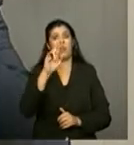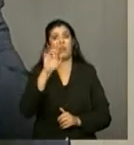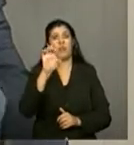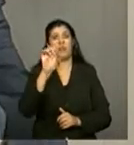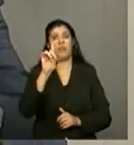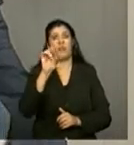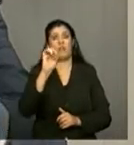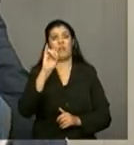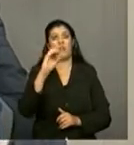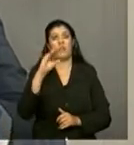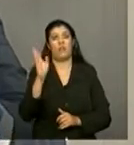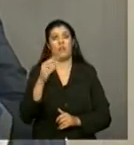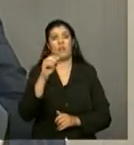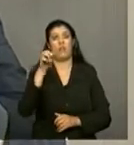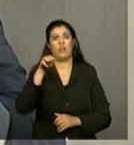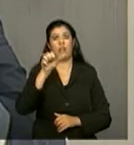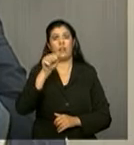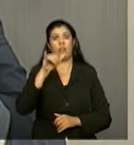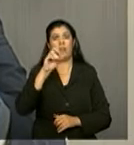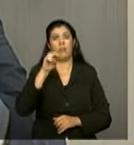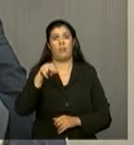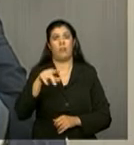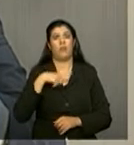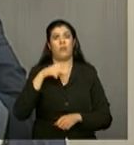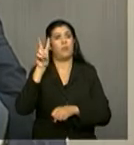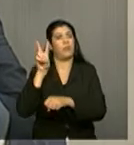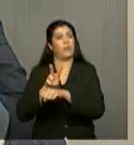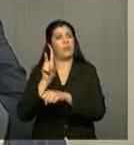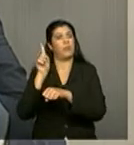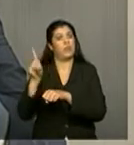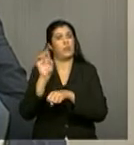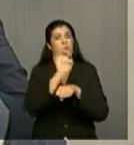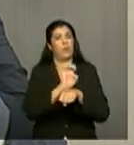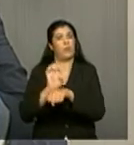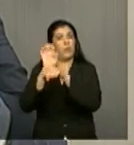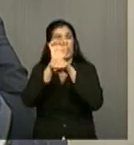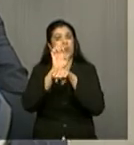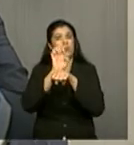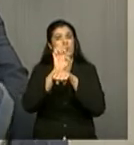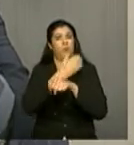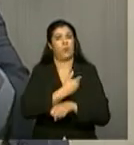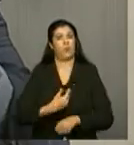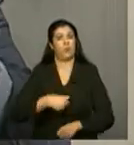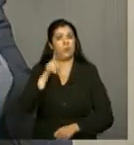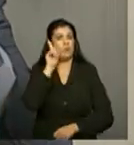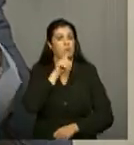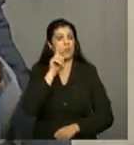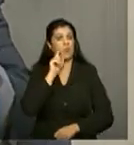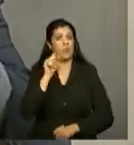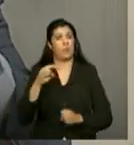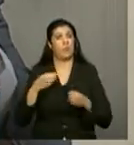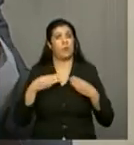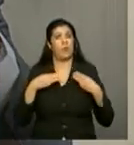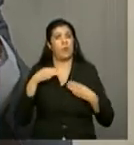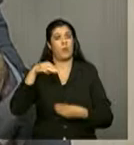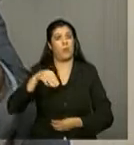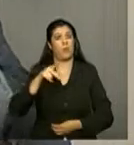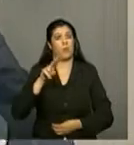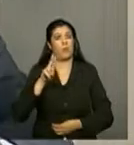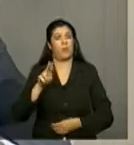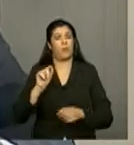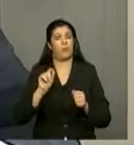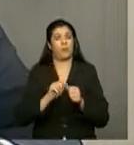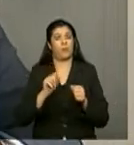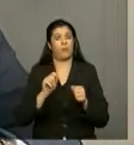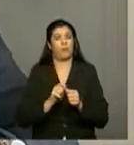e micro tal lei que vive sob proteção do estado americano que o ministério público fizesse